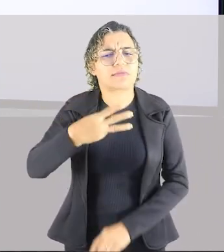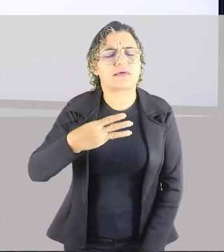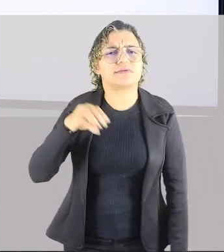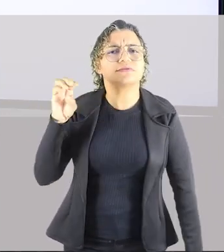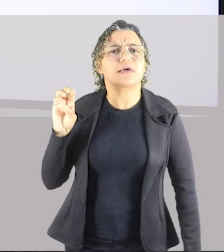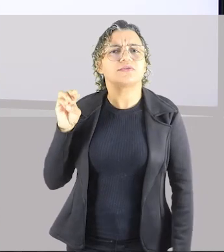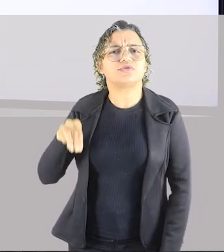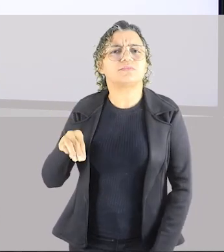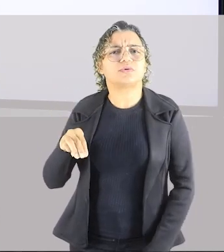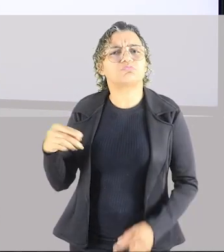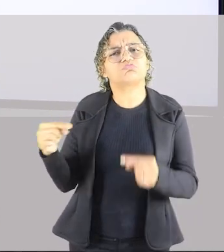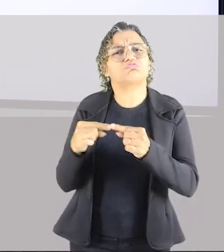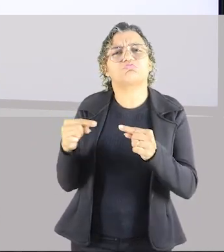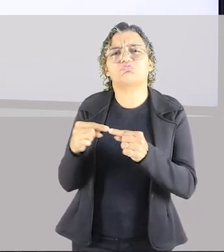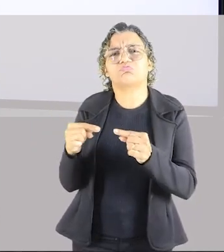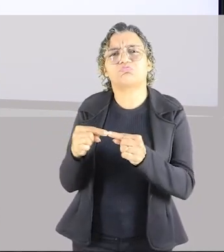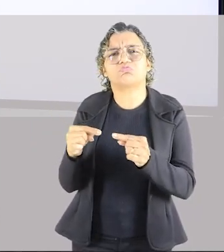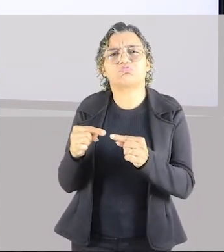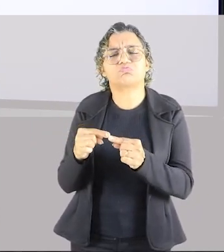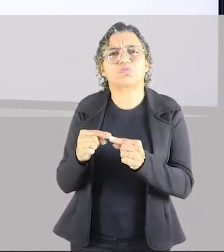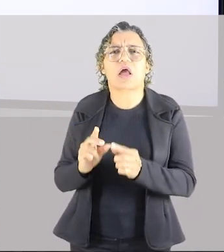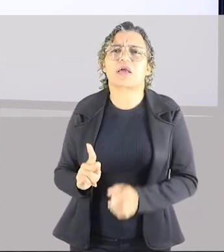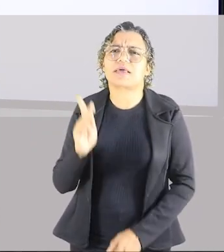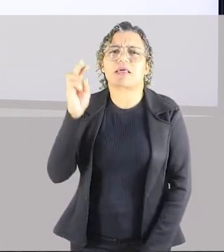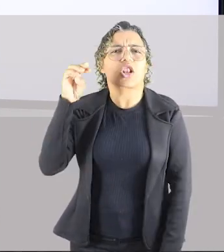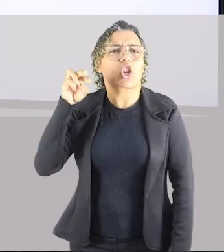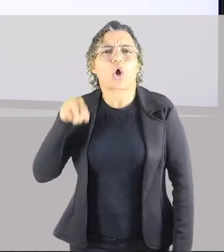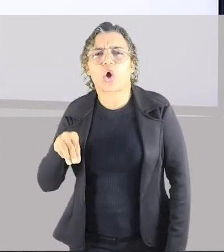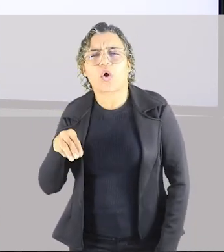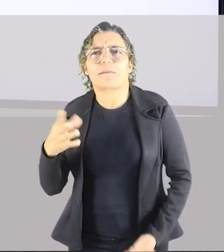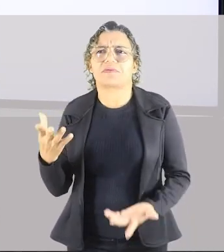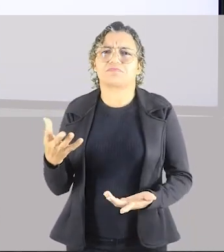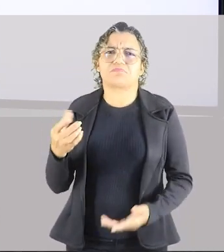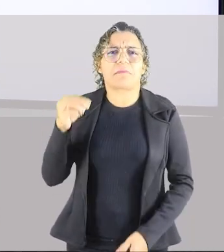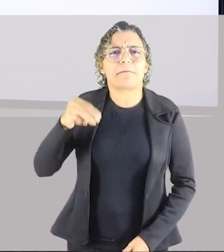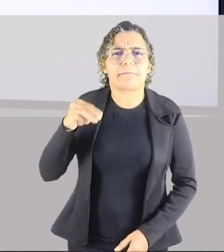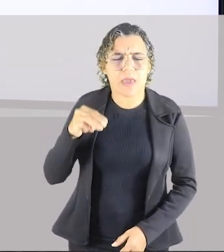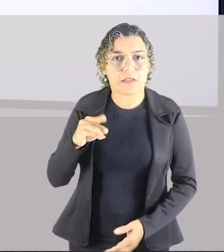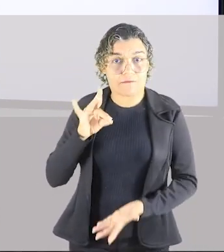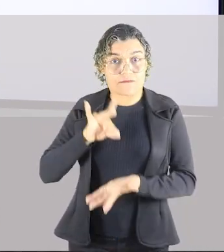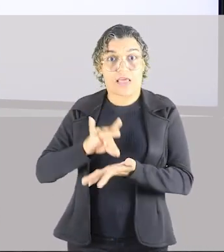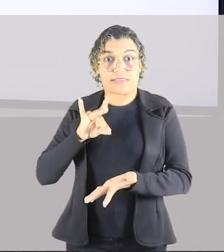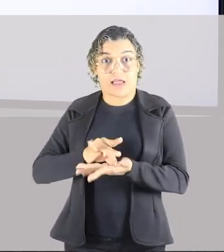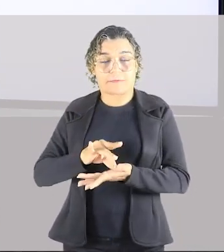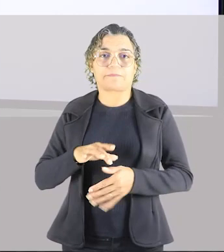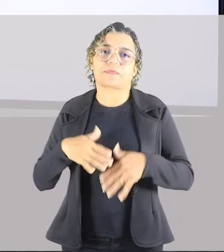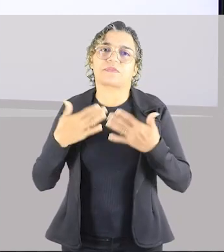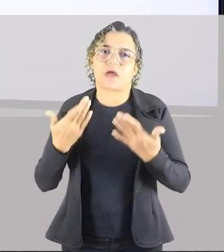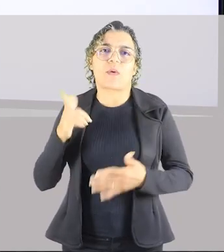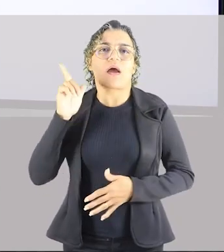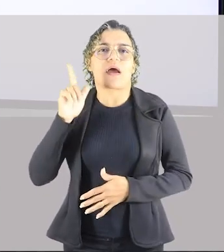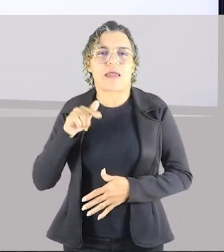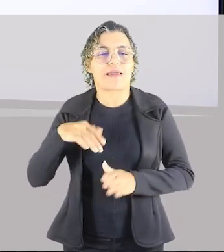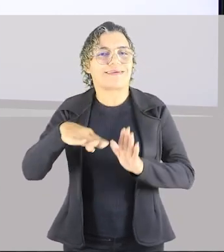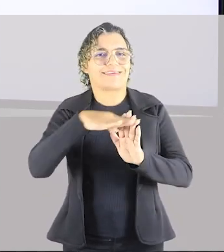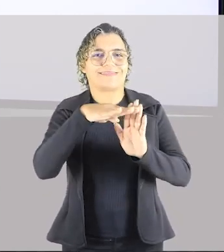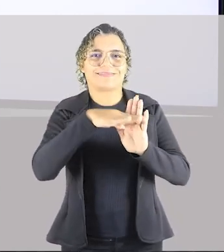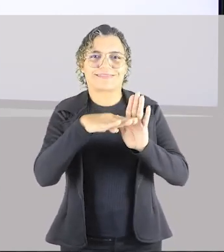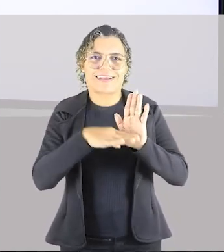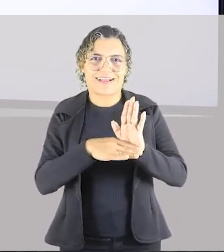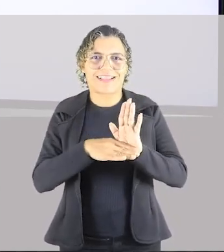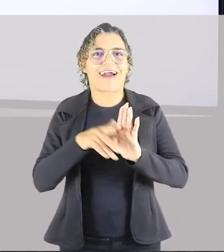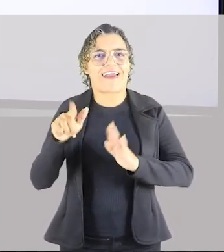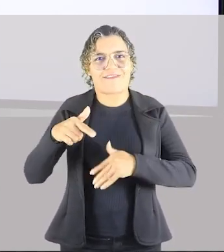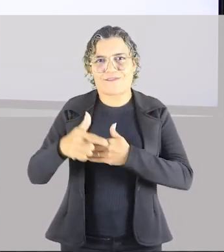mapa equivalem a quantos quilômetros ou quantos metros na vida real? Essa é a função da